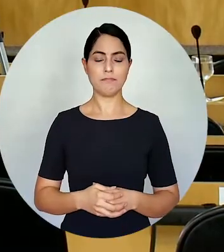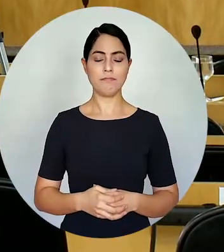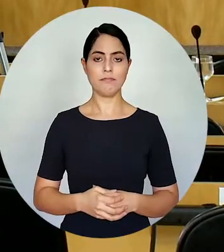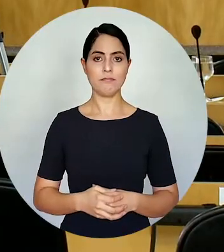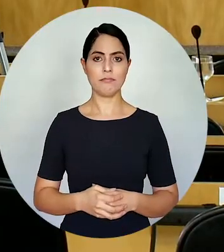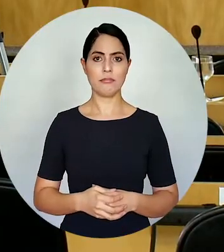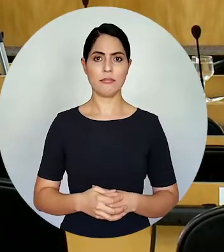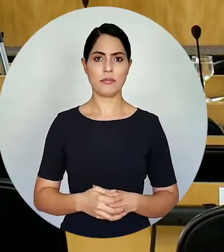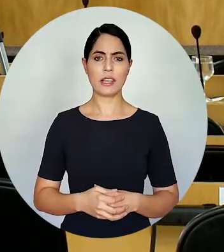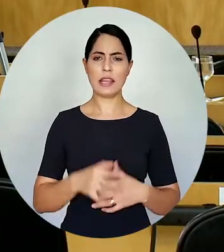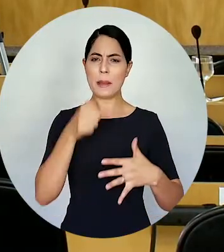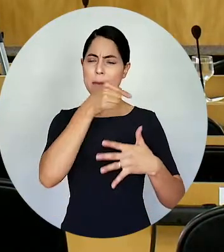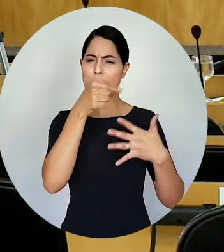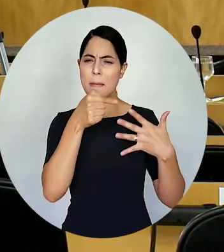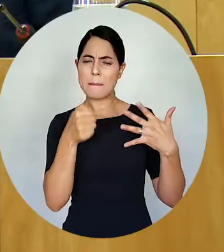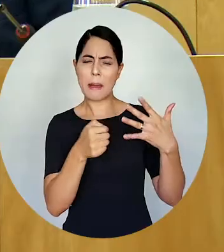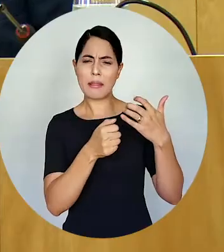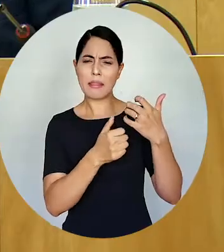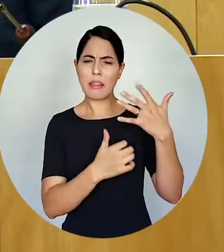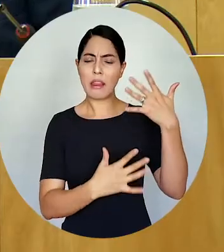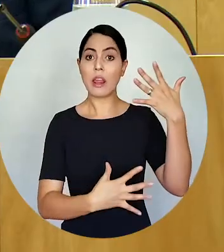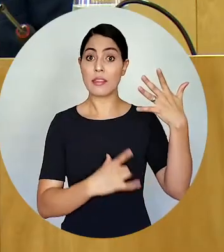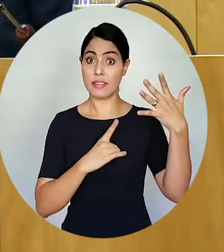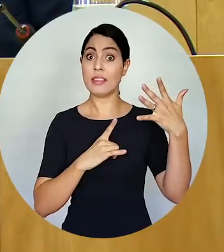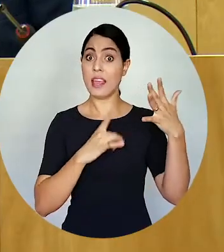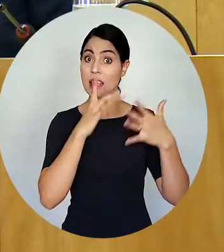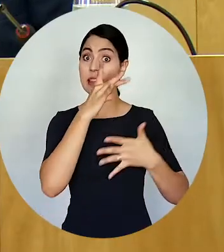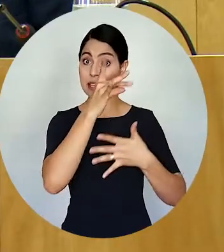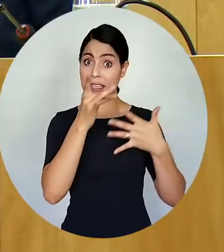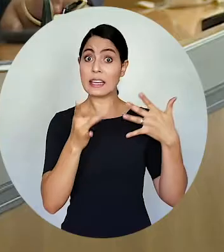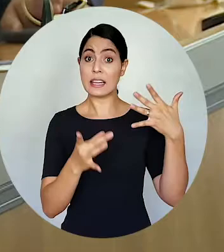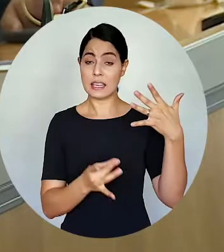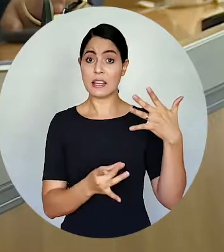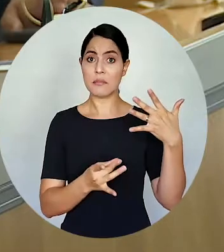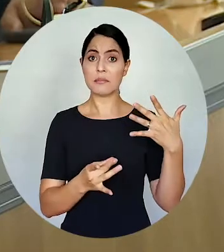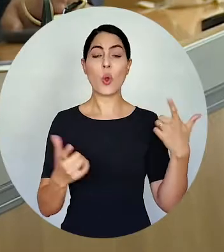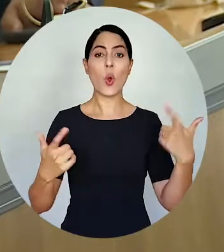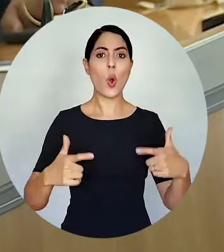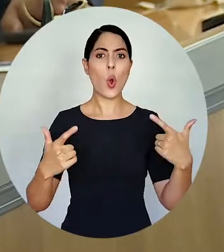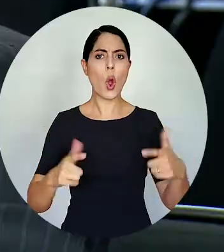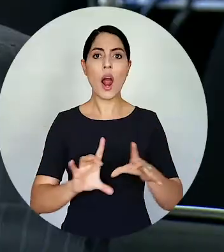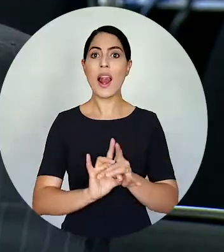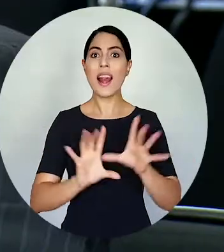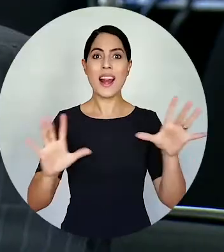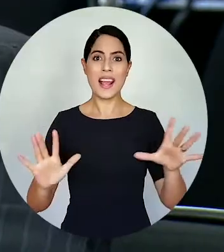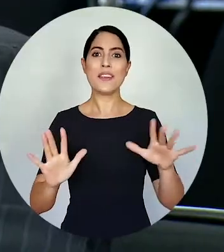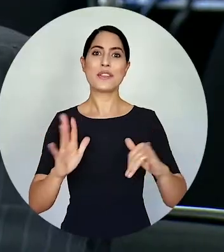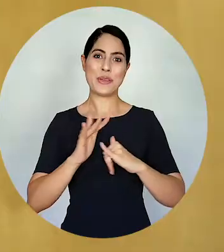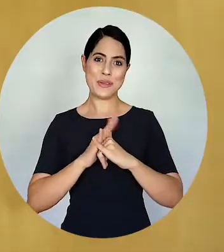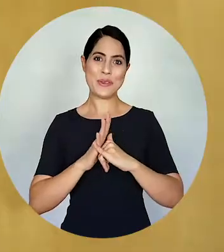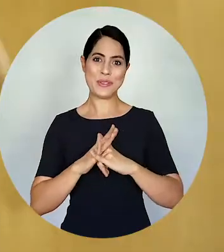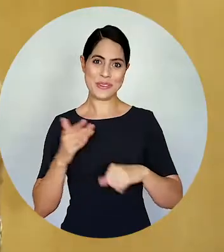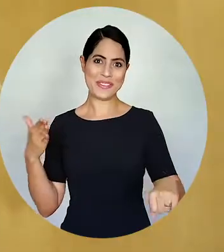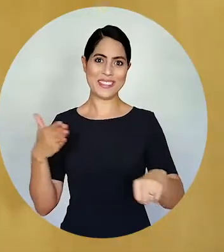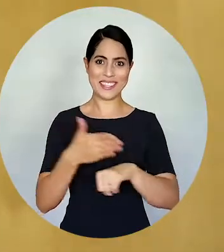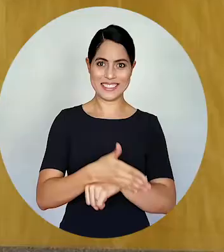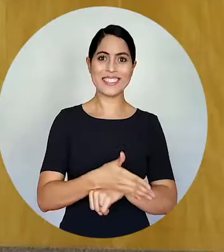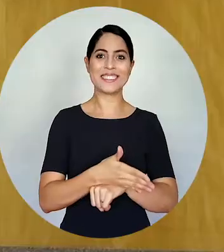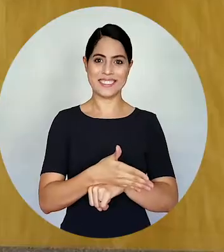cobertura completa e todos os detalhes da sessão do Conselho Pleno da OAB você confere no nosso canal do